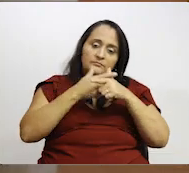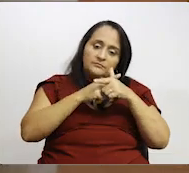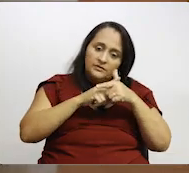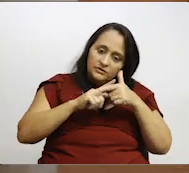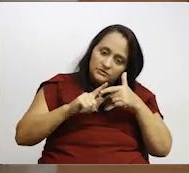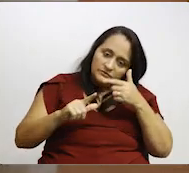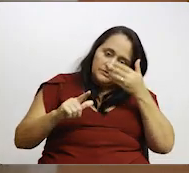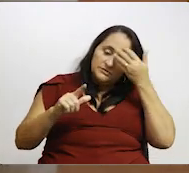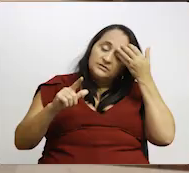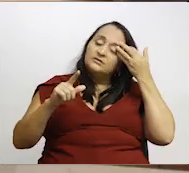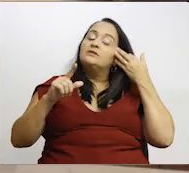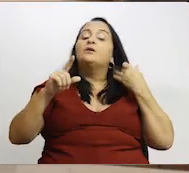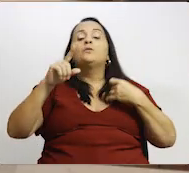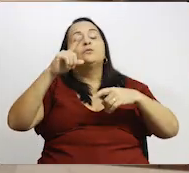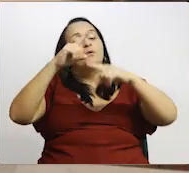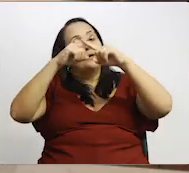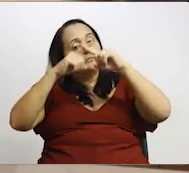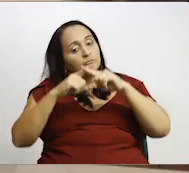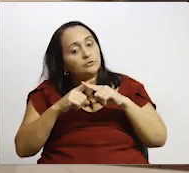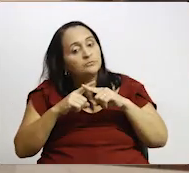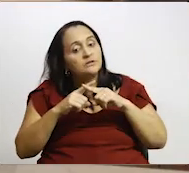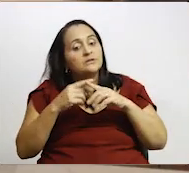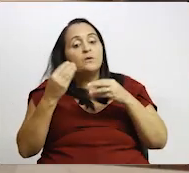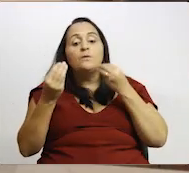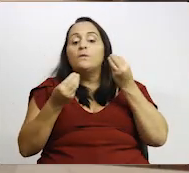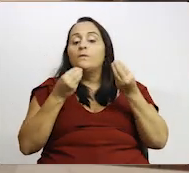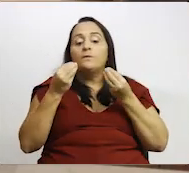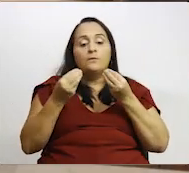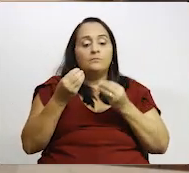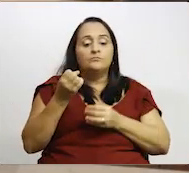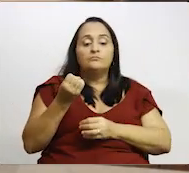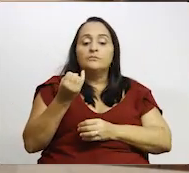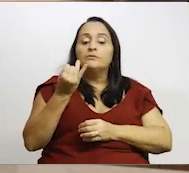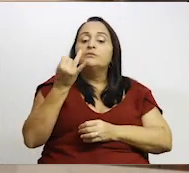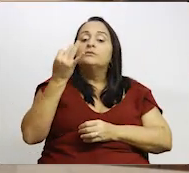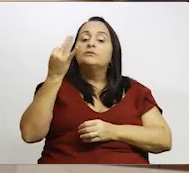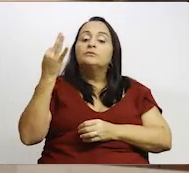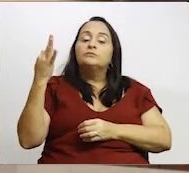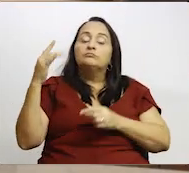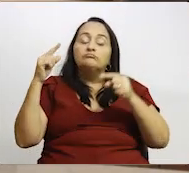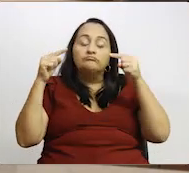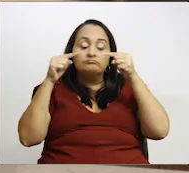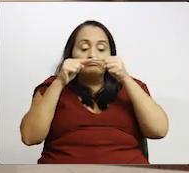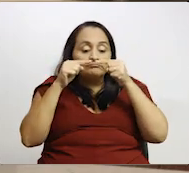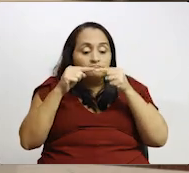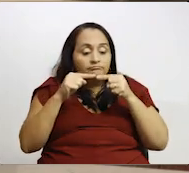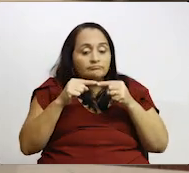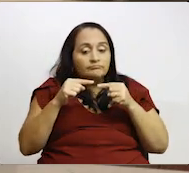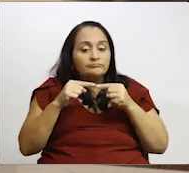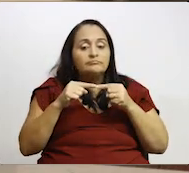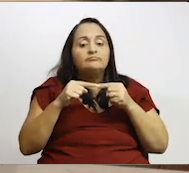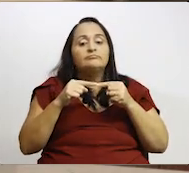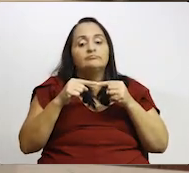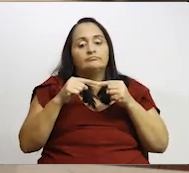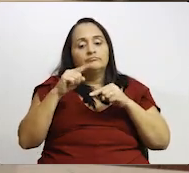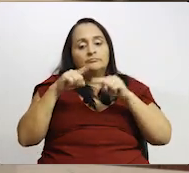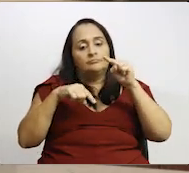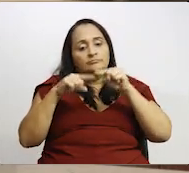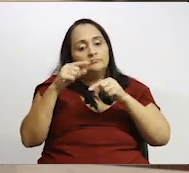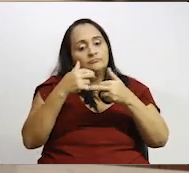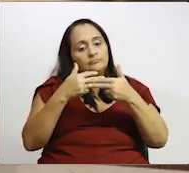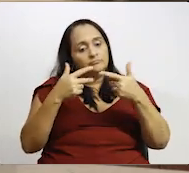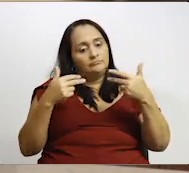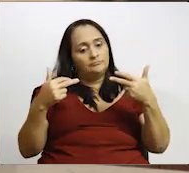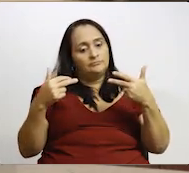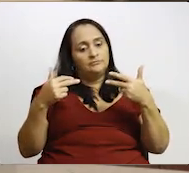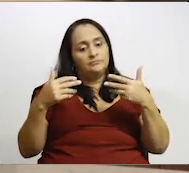e a multiplicação são utilizadas para calcular a quantidade exata de ingredientes e a sua proporção